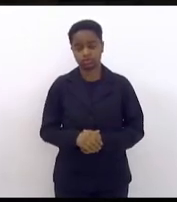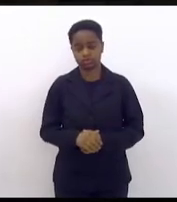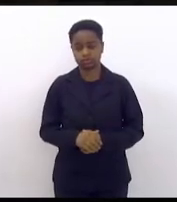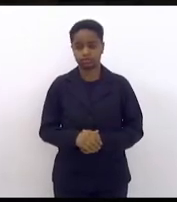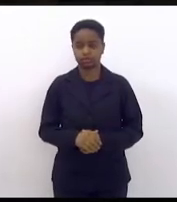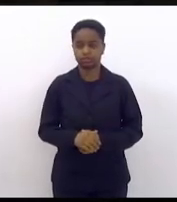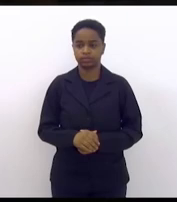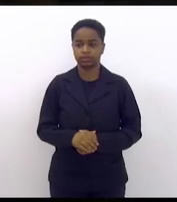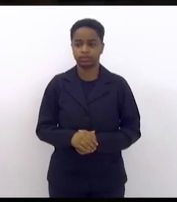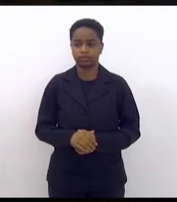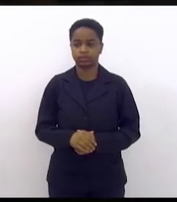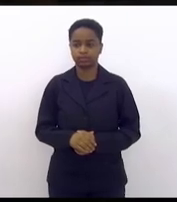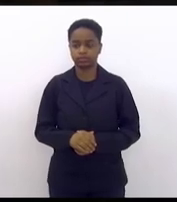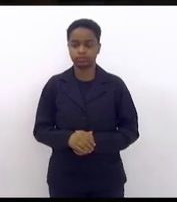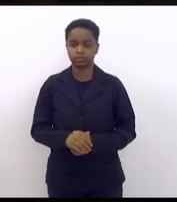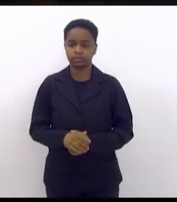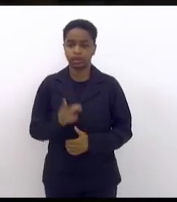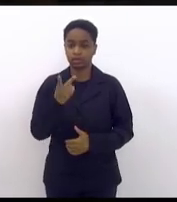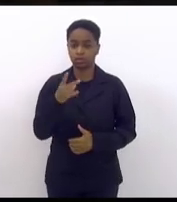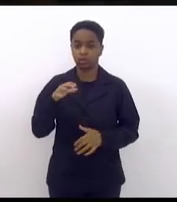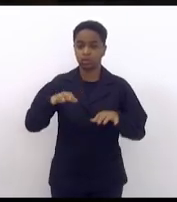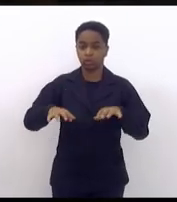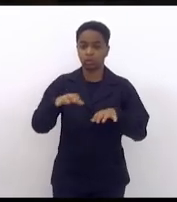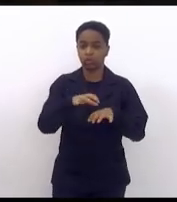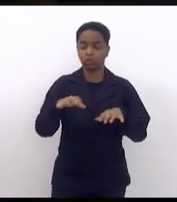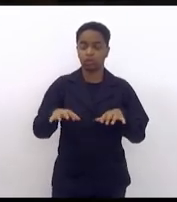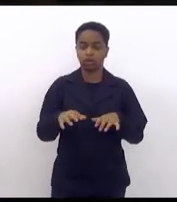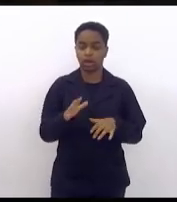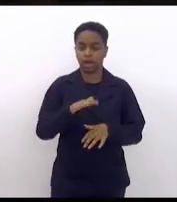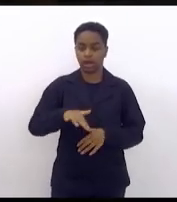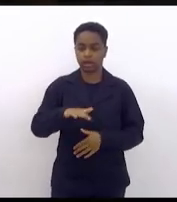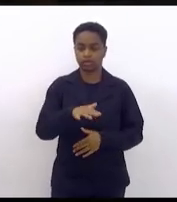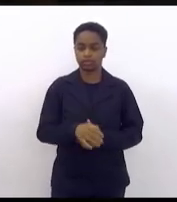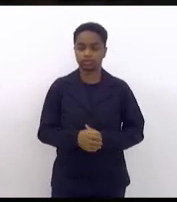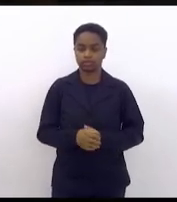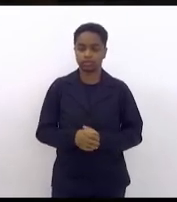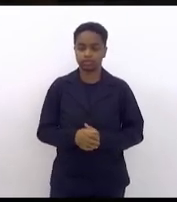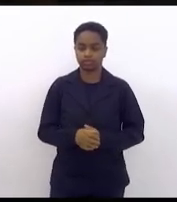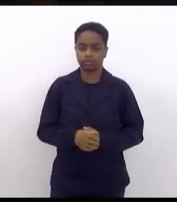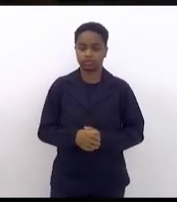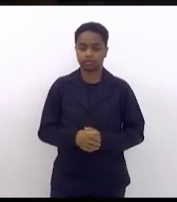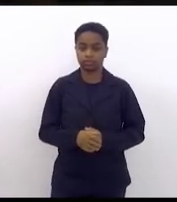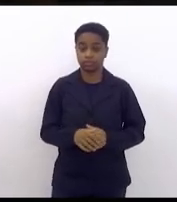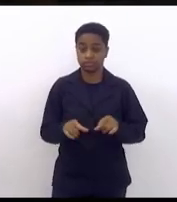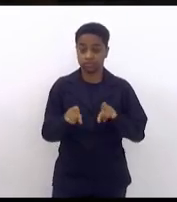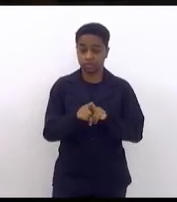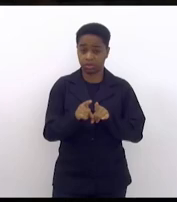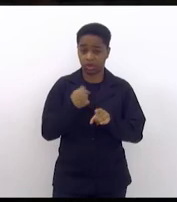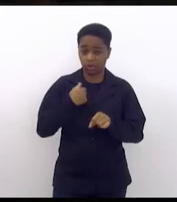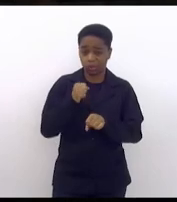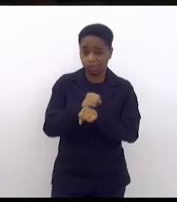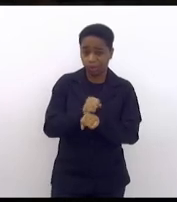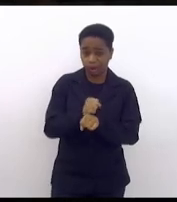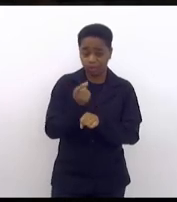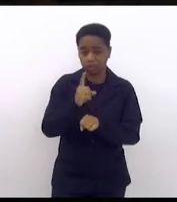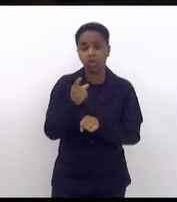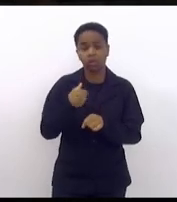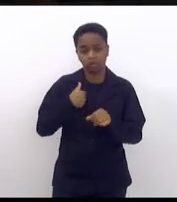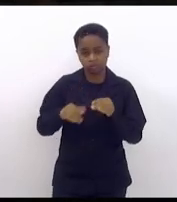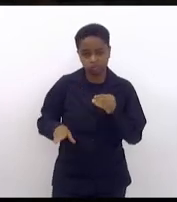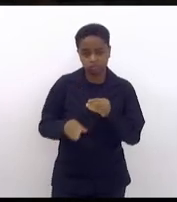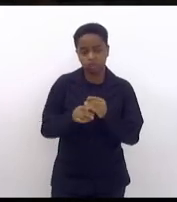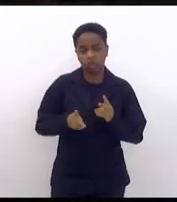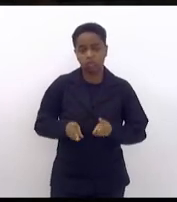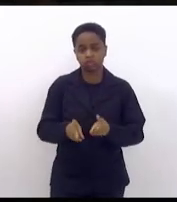dois setores. Além do mais, não paro aí, nós